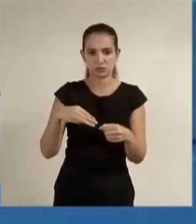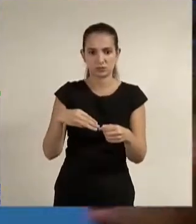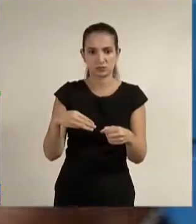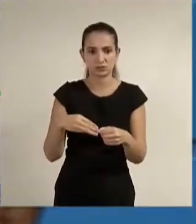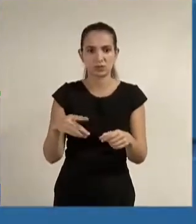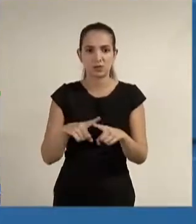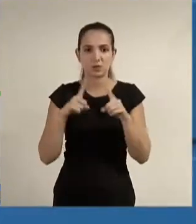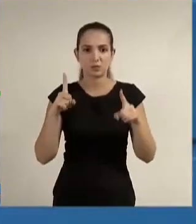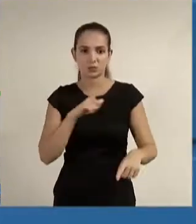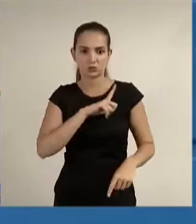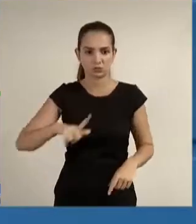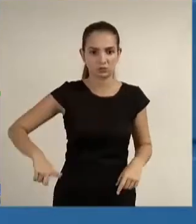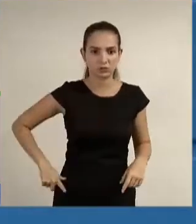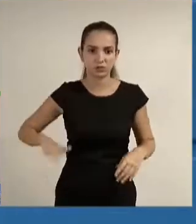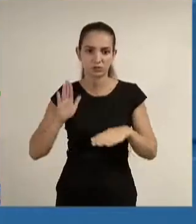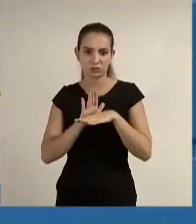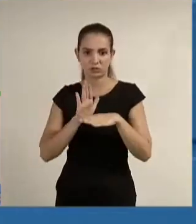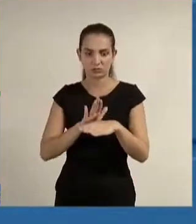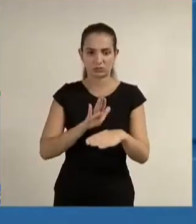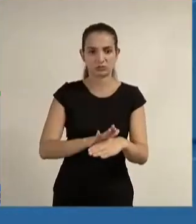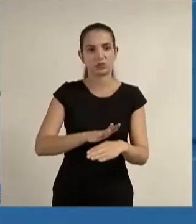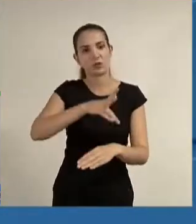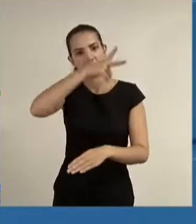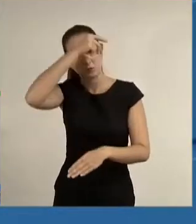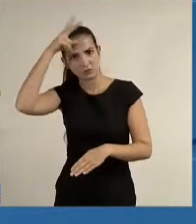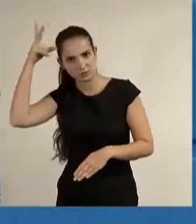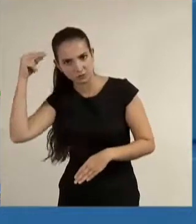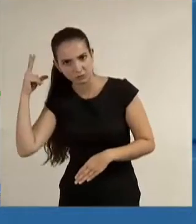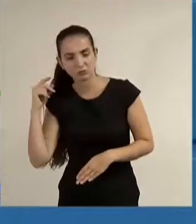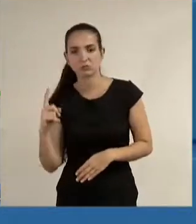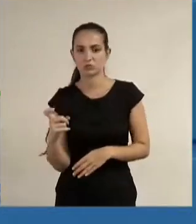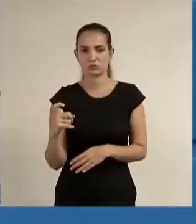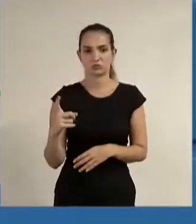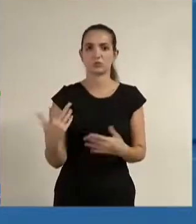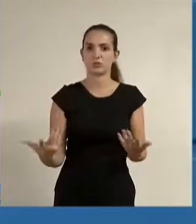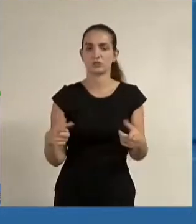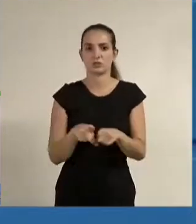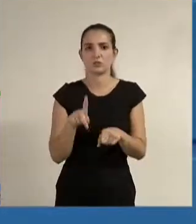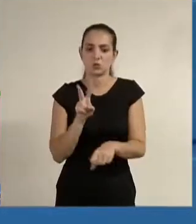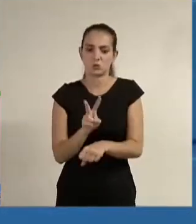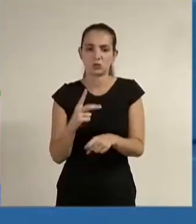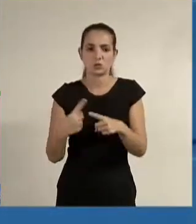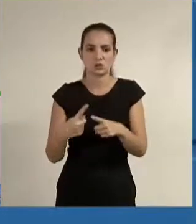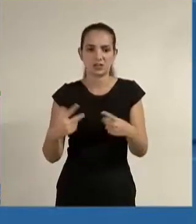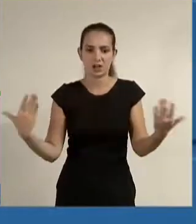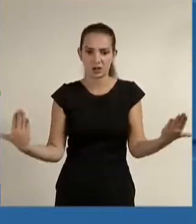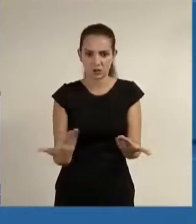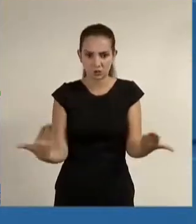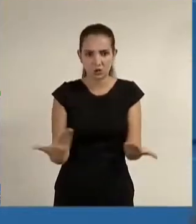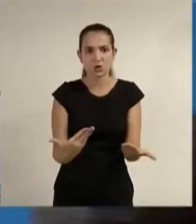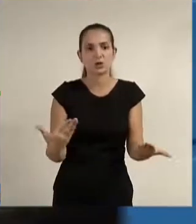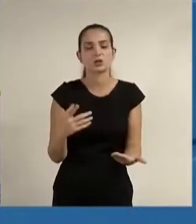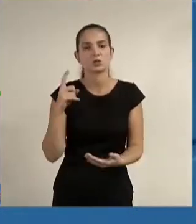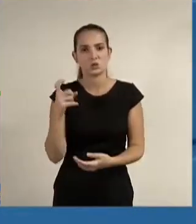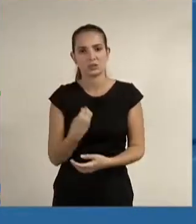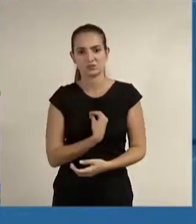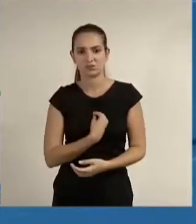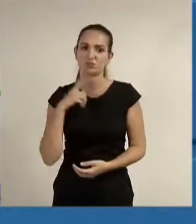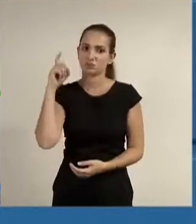de Dourados também, ajudando nesses encaminhamentos, nesse momento que Dourados vive de extrema dificuldade, na área da